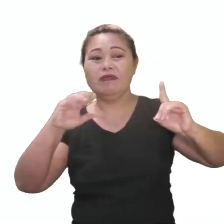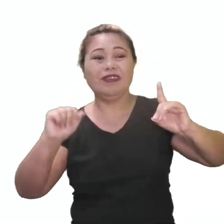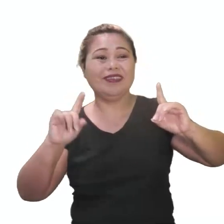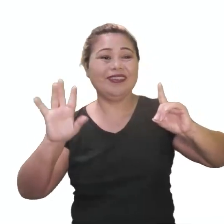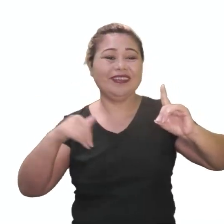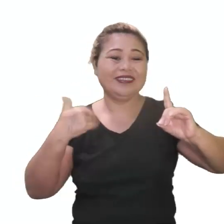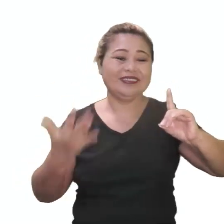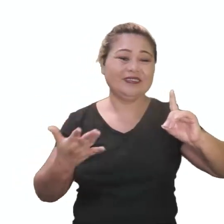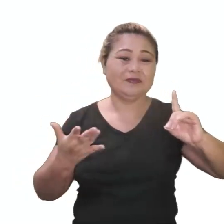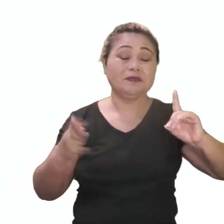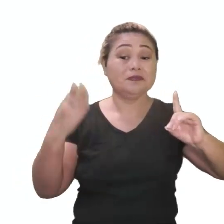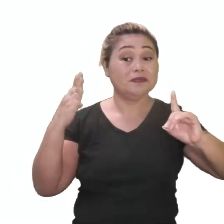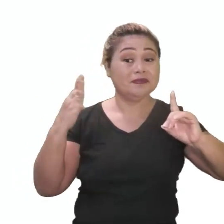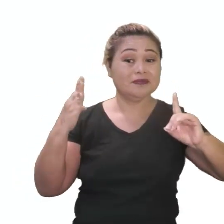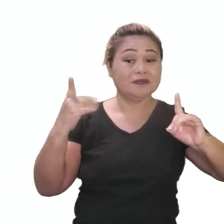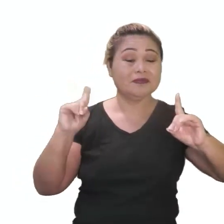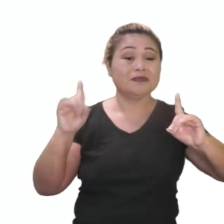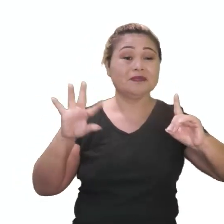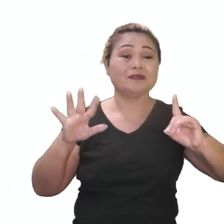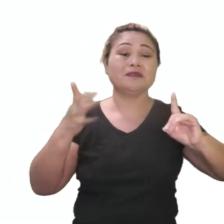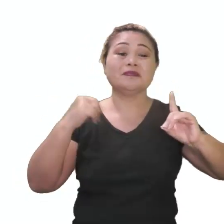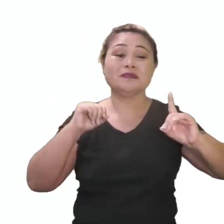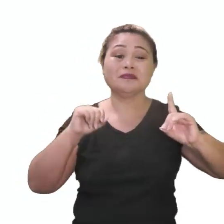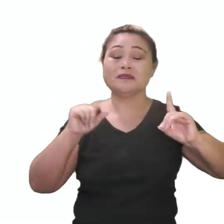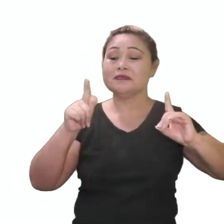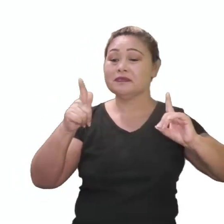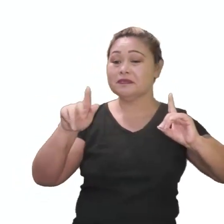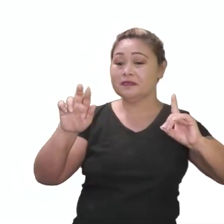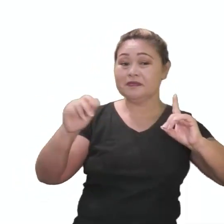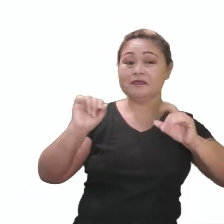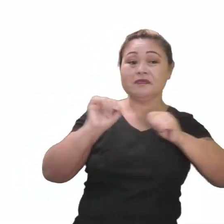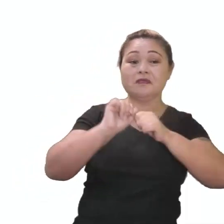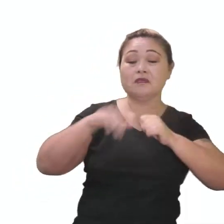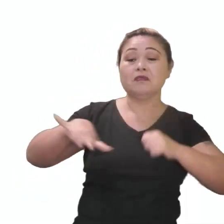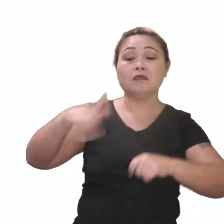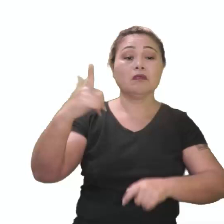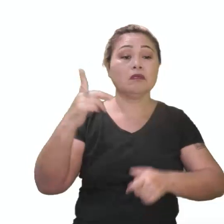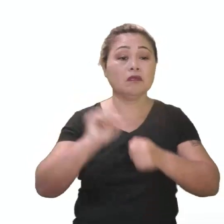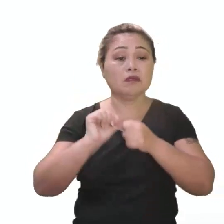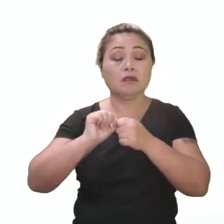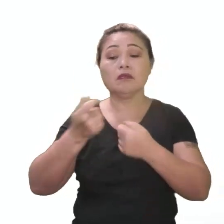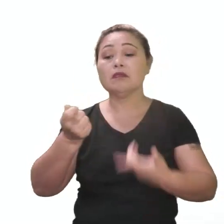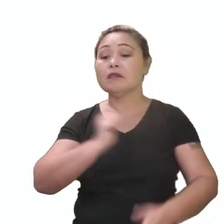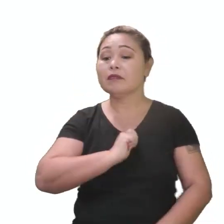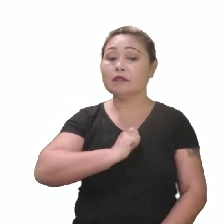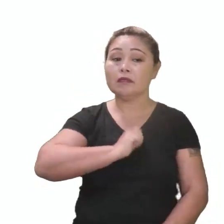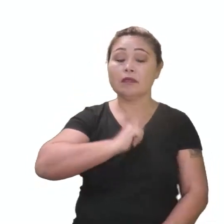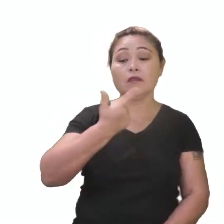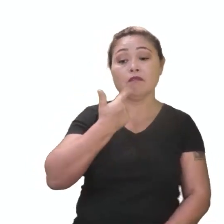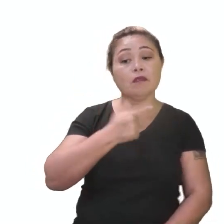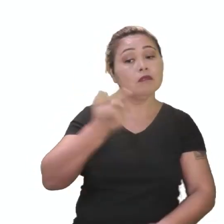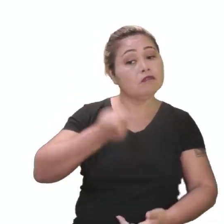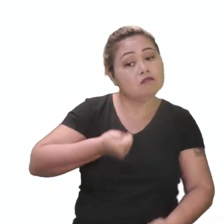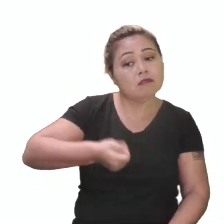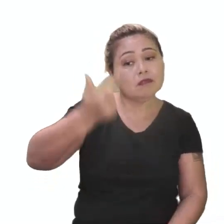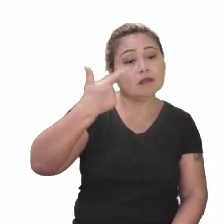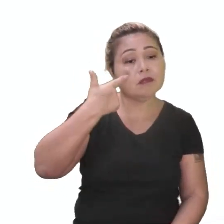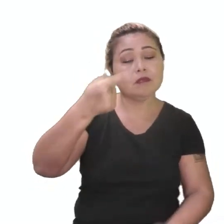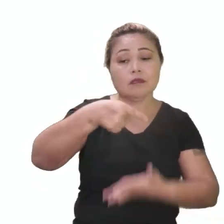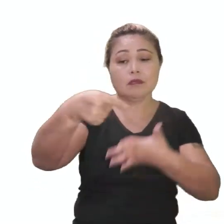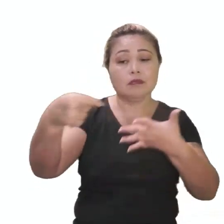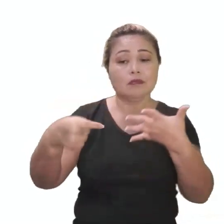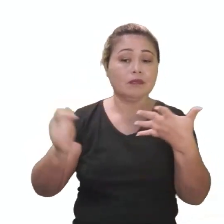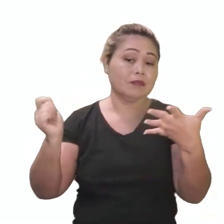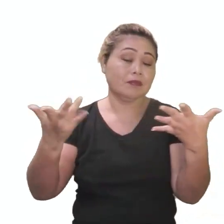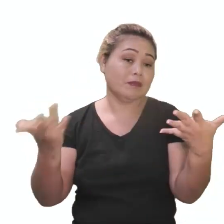palhaçada. Biologia, geologia, arqueologia, geografia e paleontologia. Essa tá dada. Não precisava nem opção. Porque